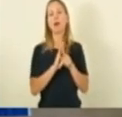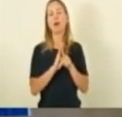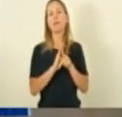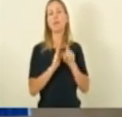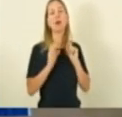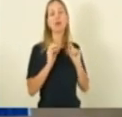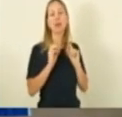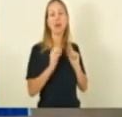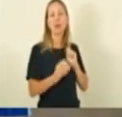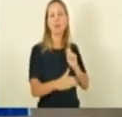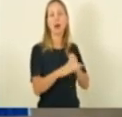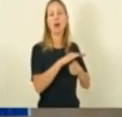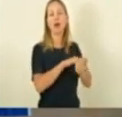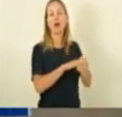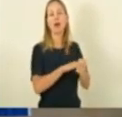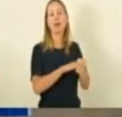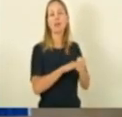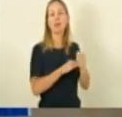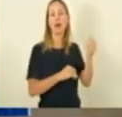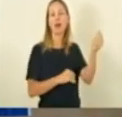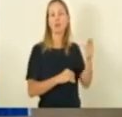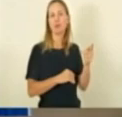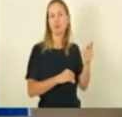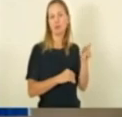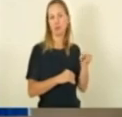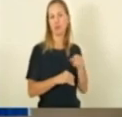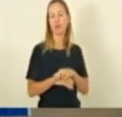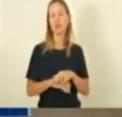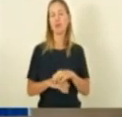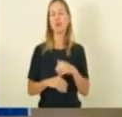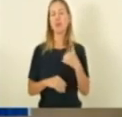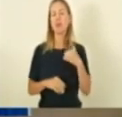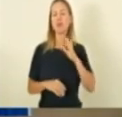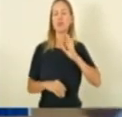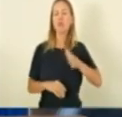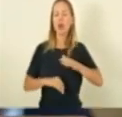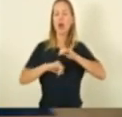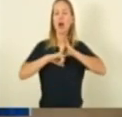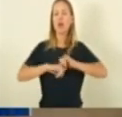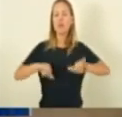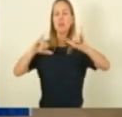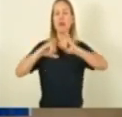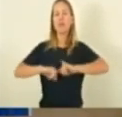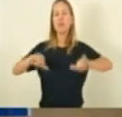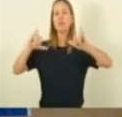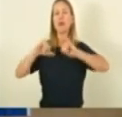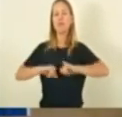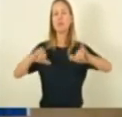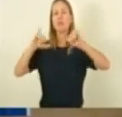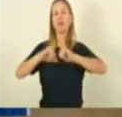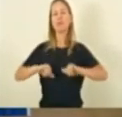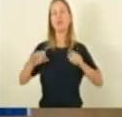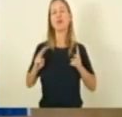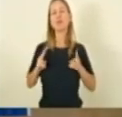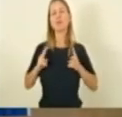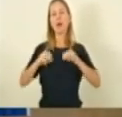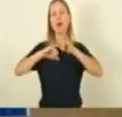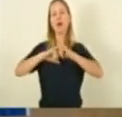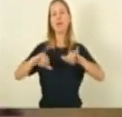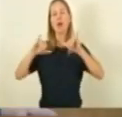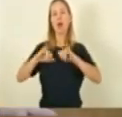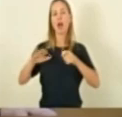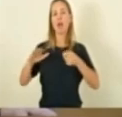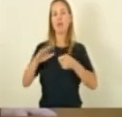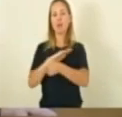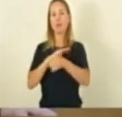Eu cansei de dizer desta tribuna aqui e alertar esta casa que investimento